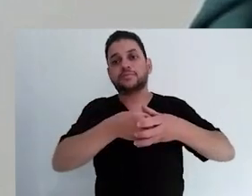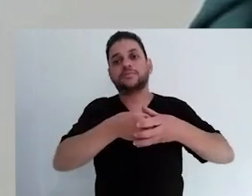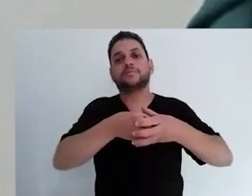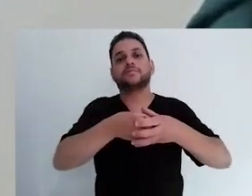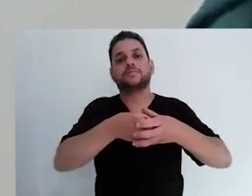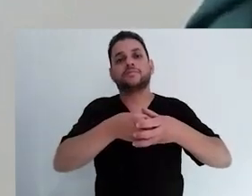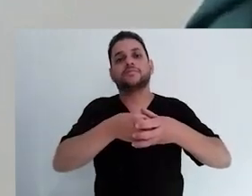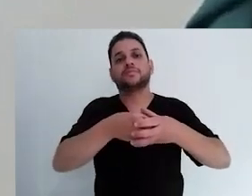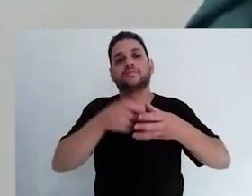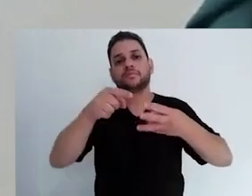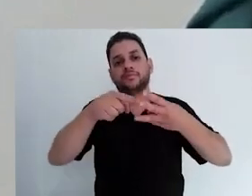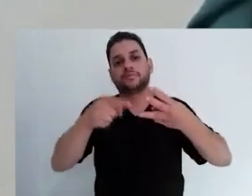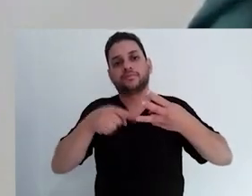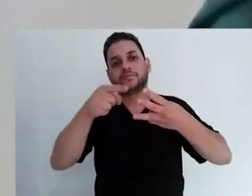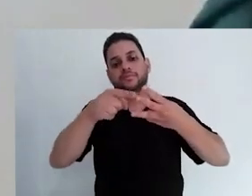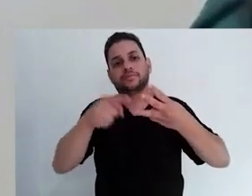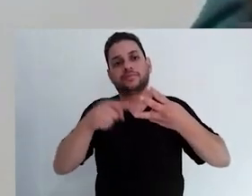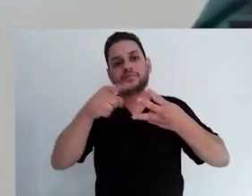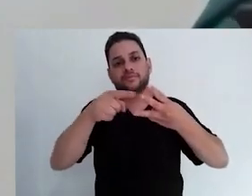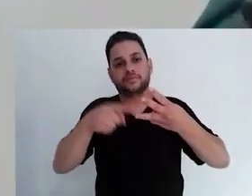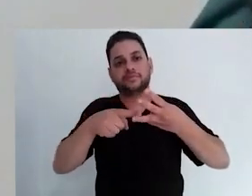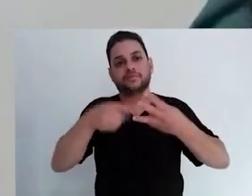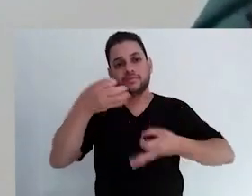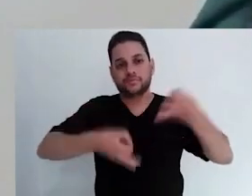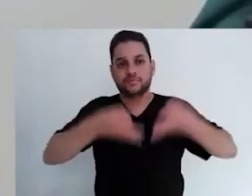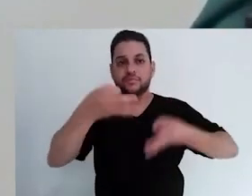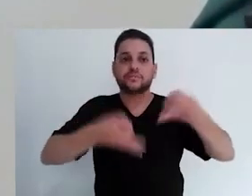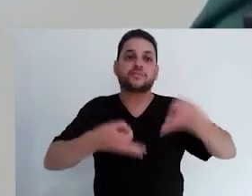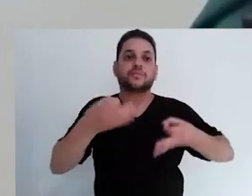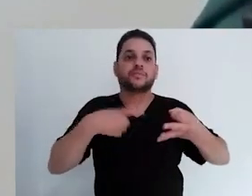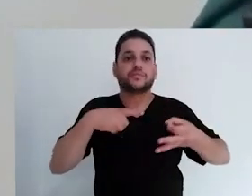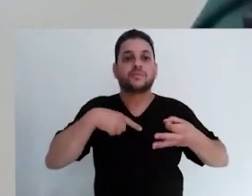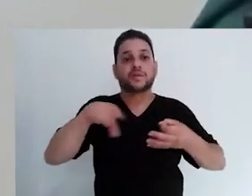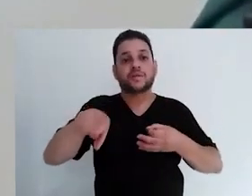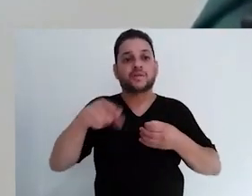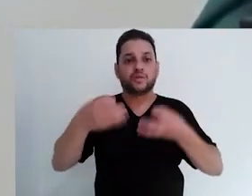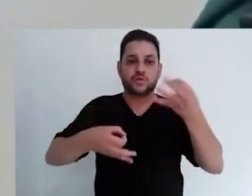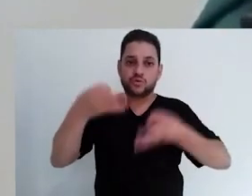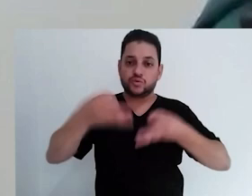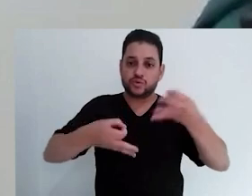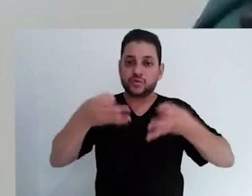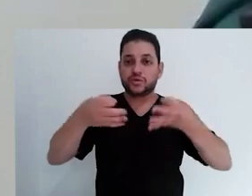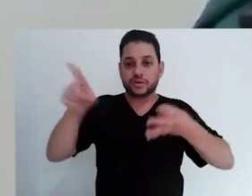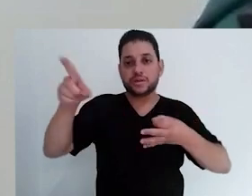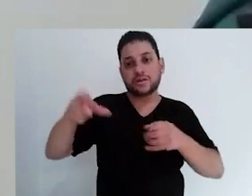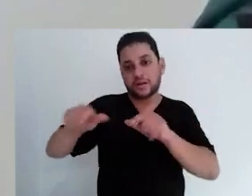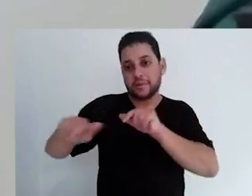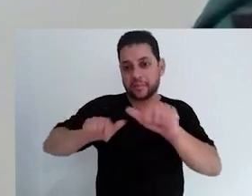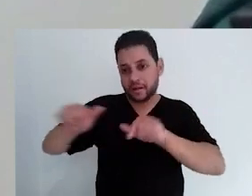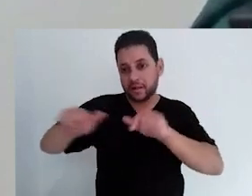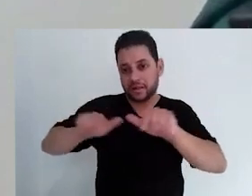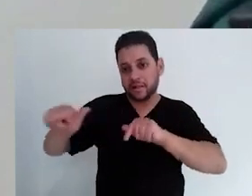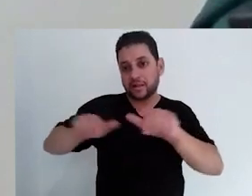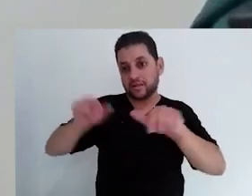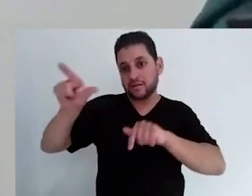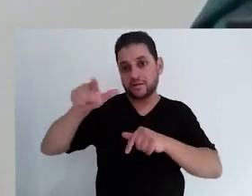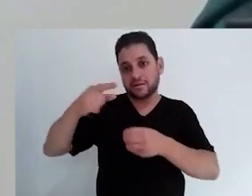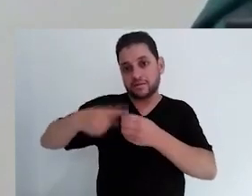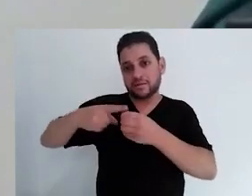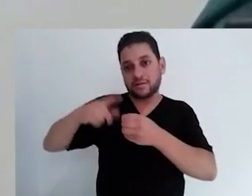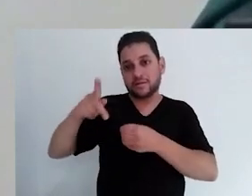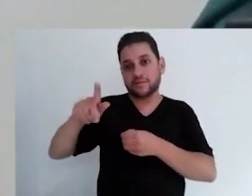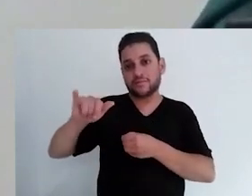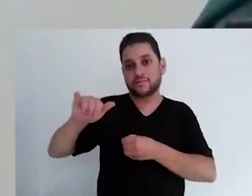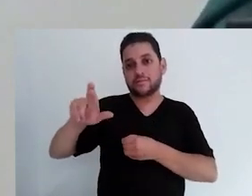originário, porque mais que natural, justamente porque ele era um juiz que estava lotado em Piracicaba, e com a conversão da vara de Piracicaba,